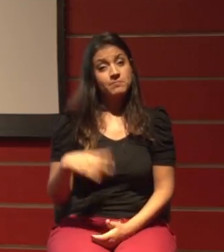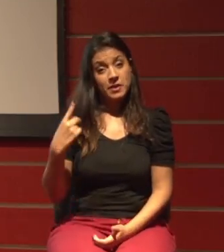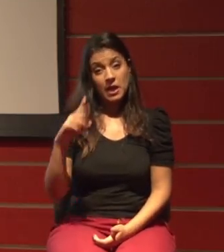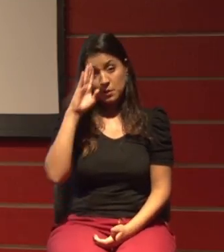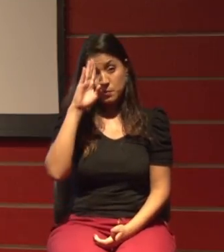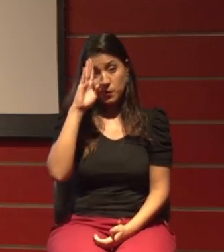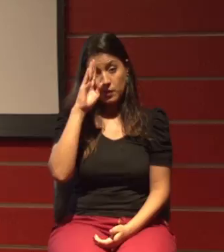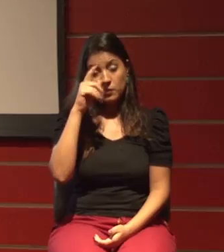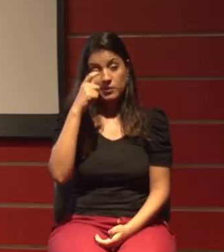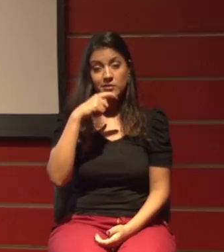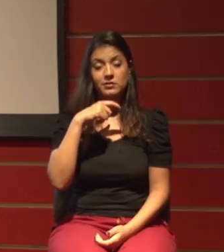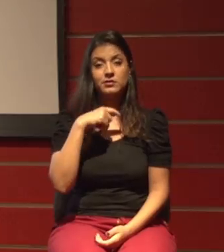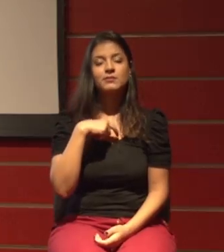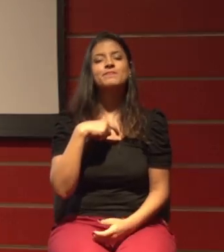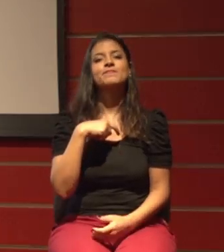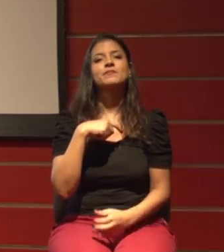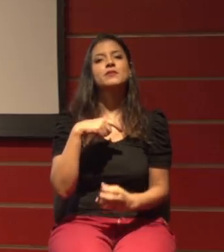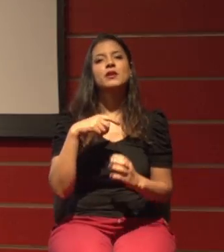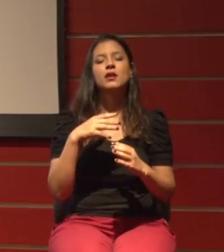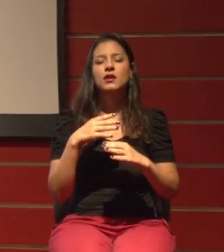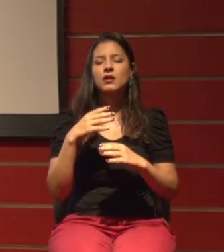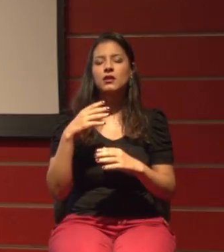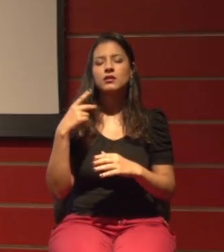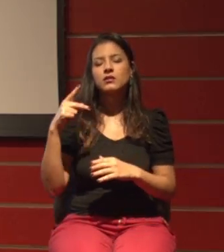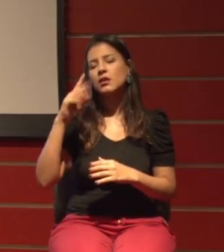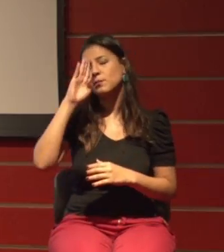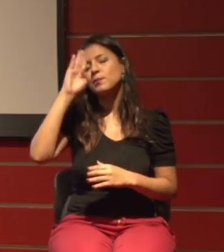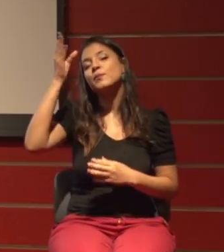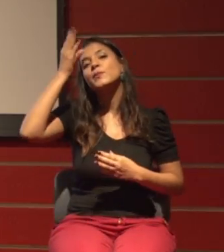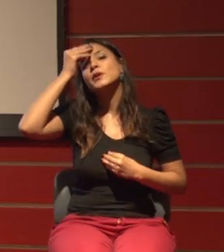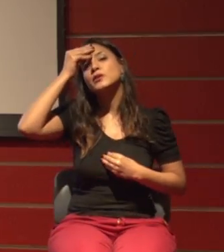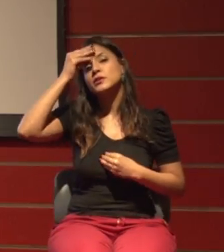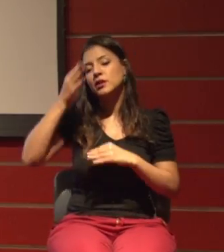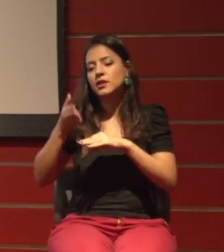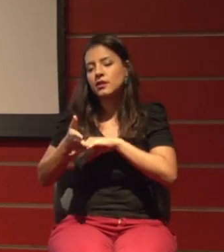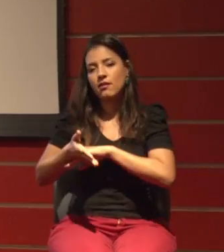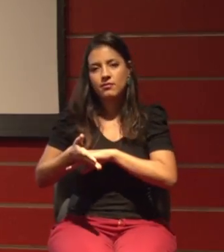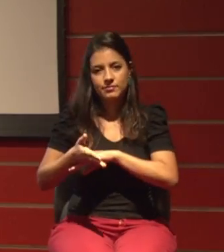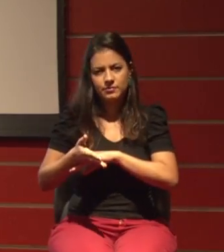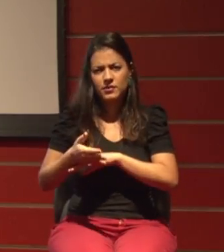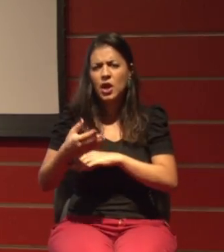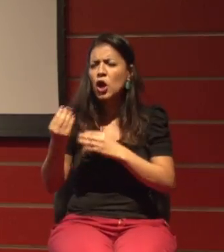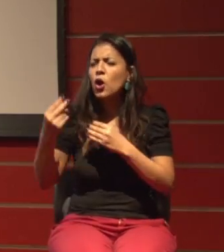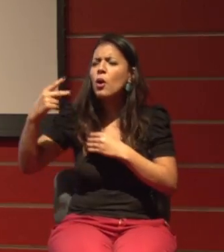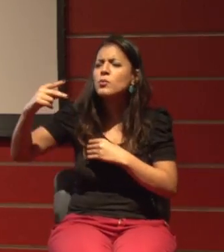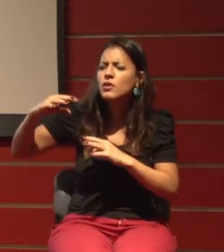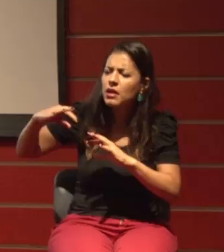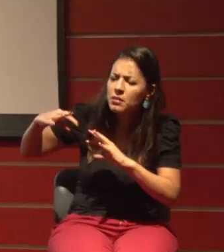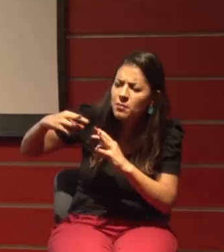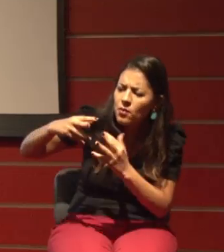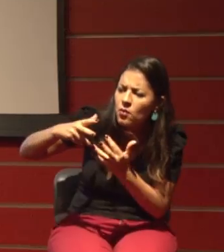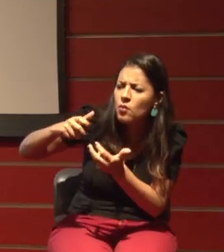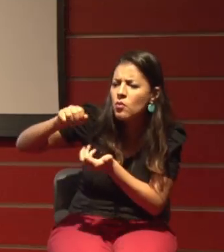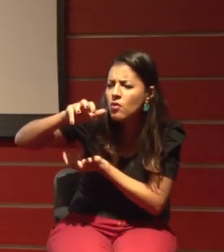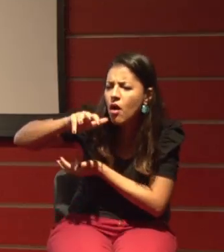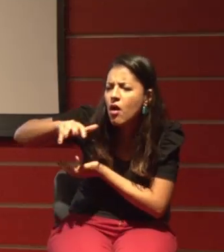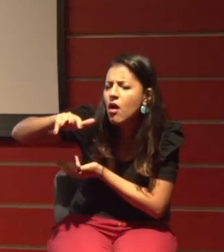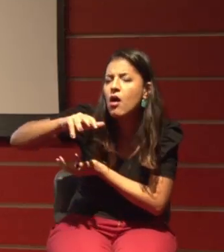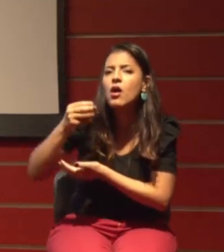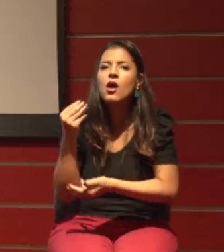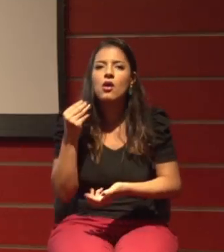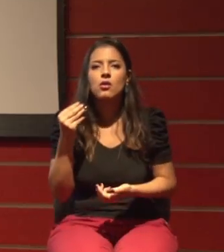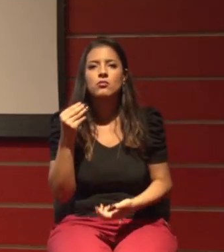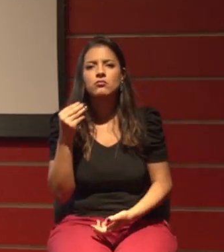né um mundo no qual gostaríamos de habitar crie interesse por esse mundo né fazer com que os leitores ou